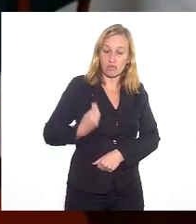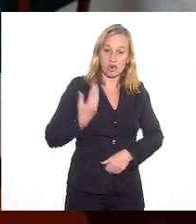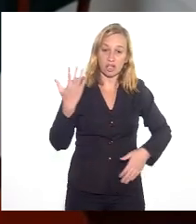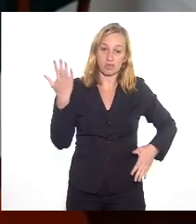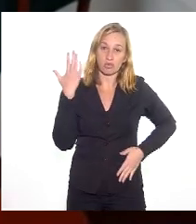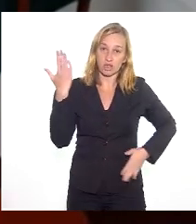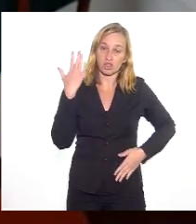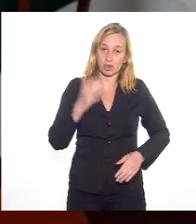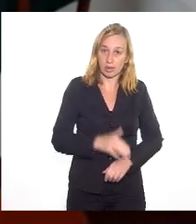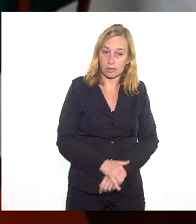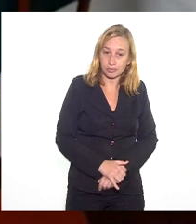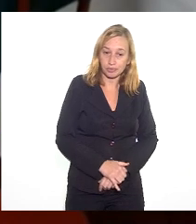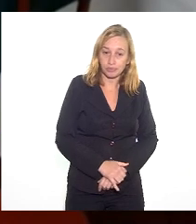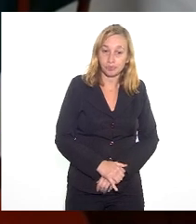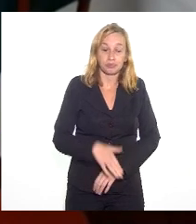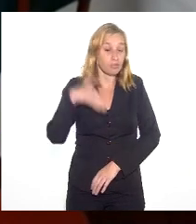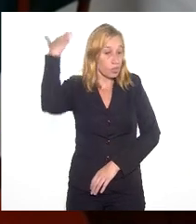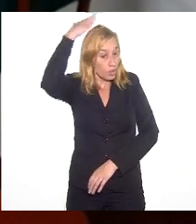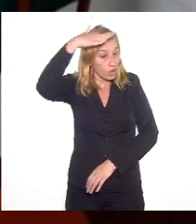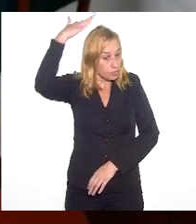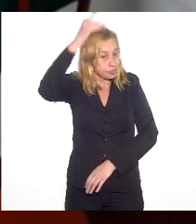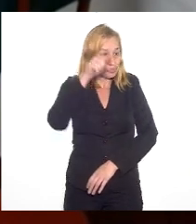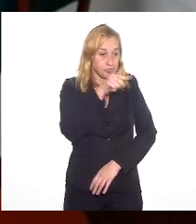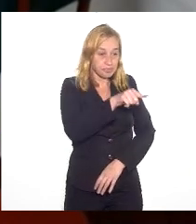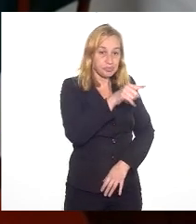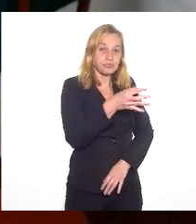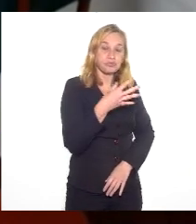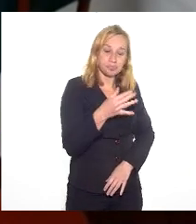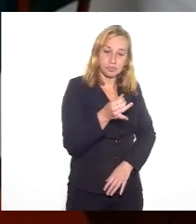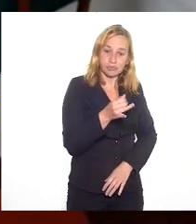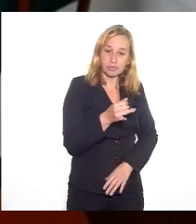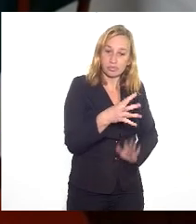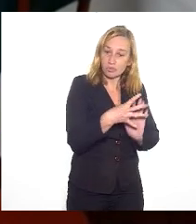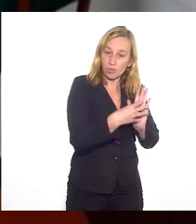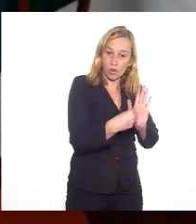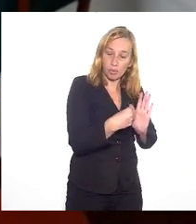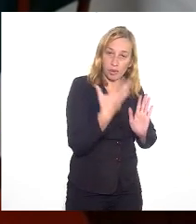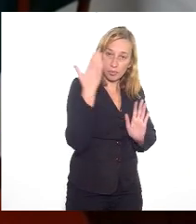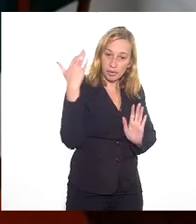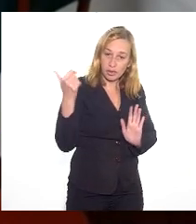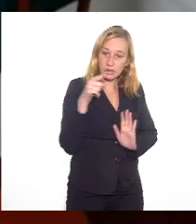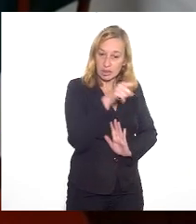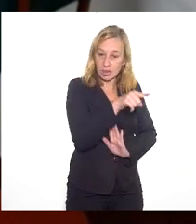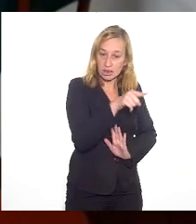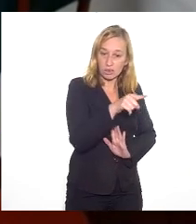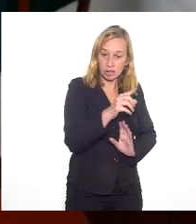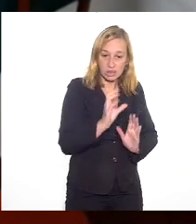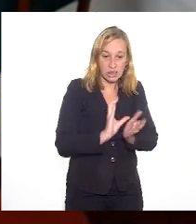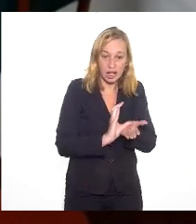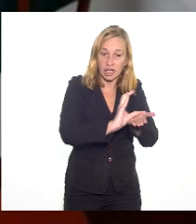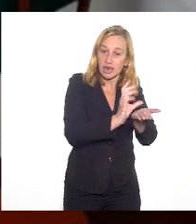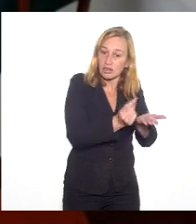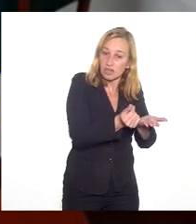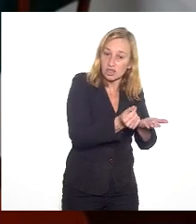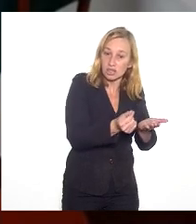Juarez, no México, ela tem um grande exemplo disso. Ela, quando começa a investir